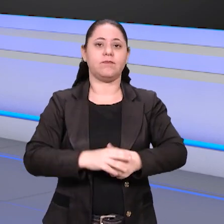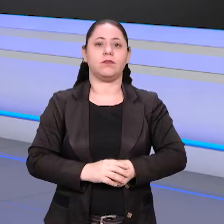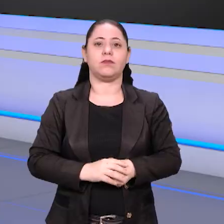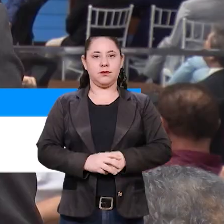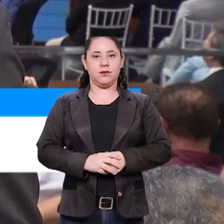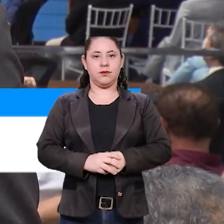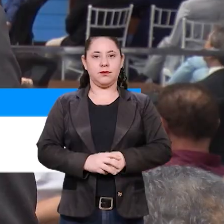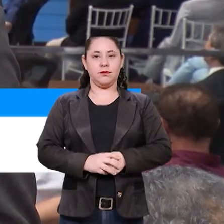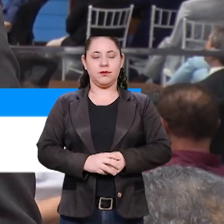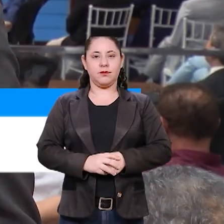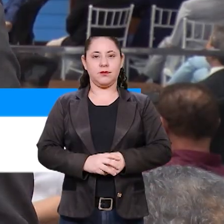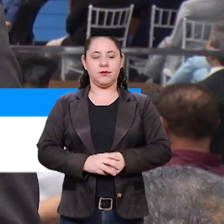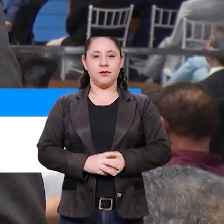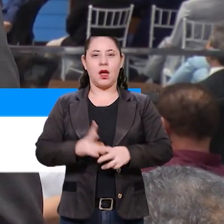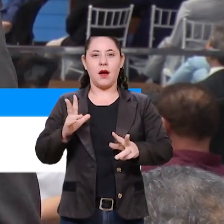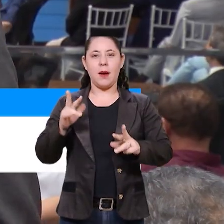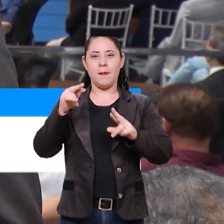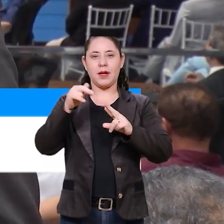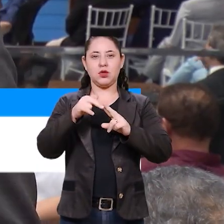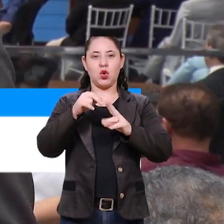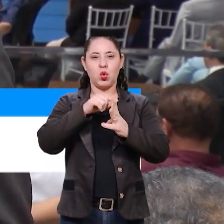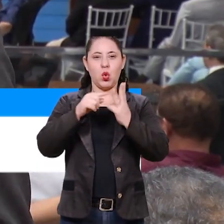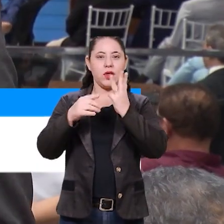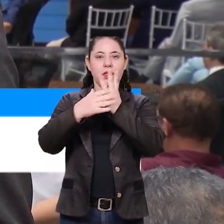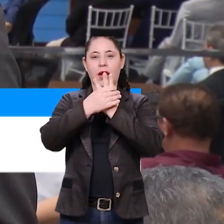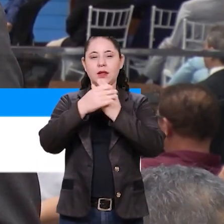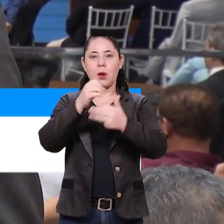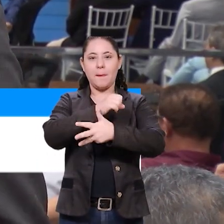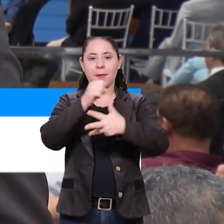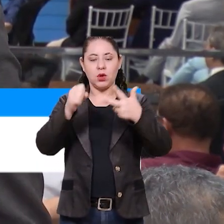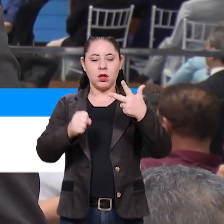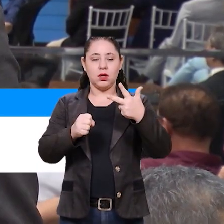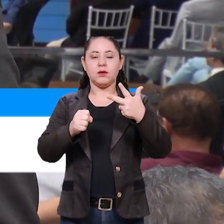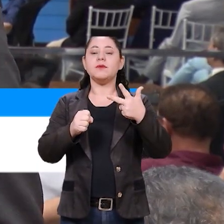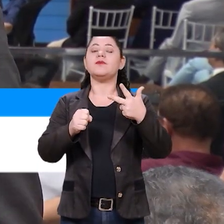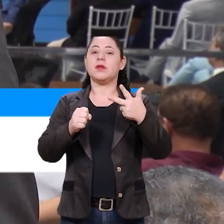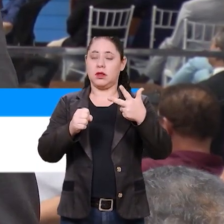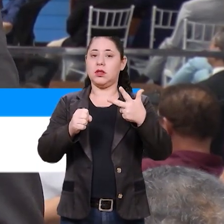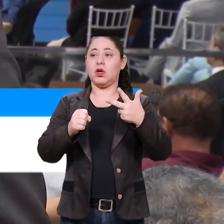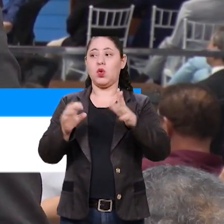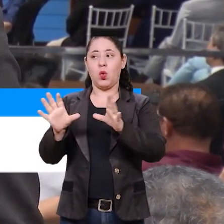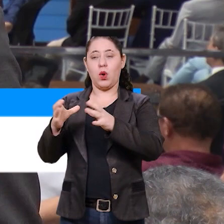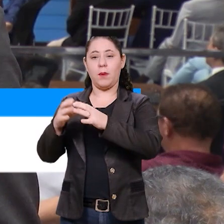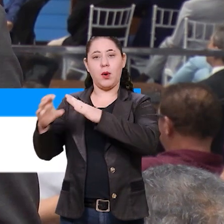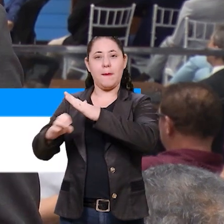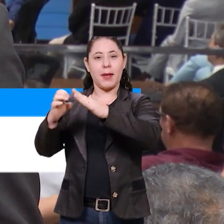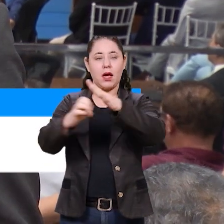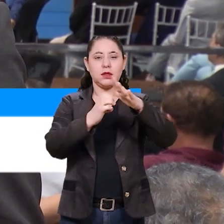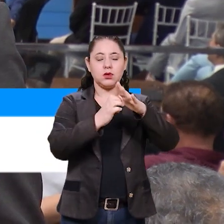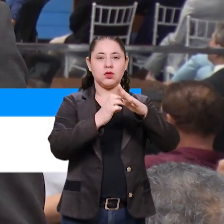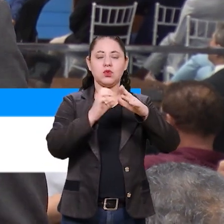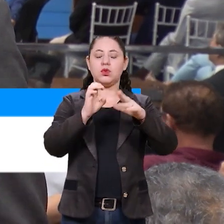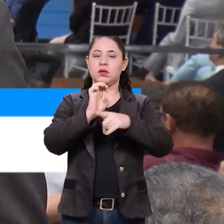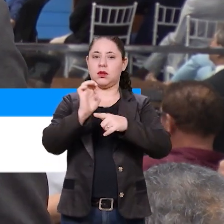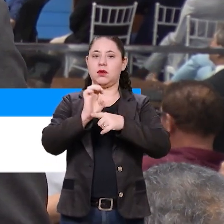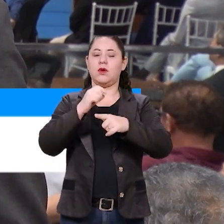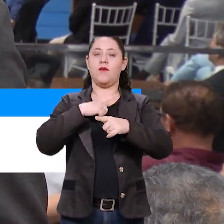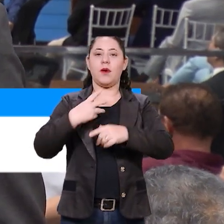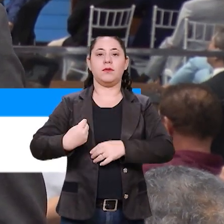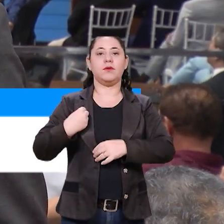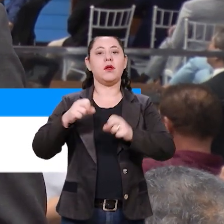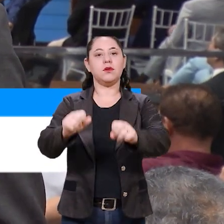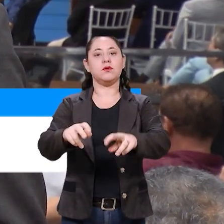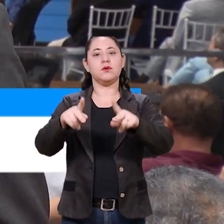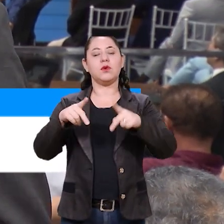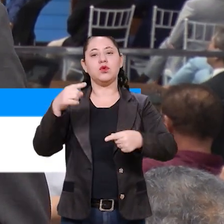reforma. Representantes dos 3 poderes e do setor produtivo do Estado marcaram presença na audiência pública com o objetivo